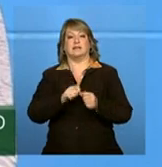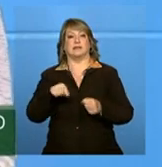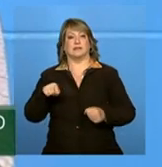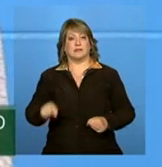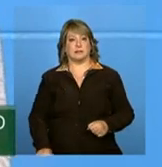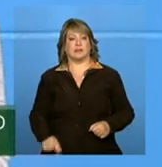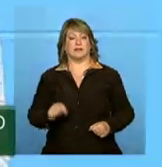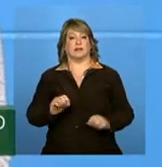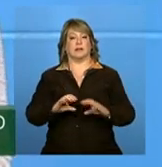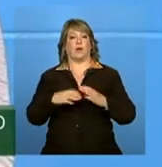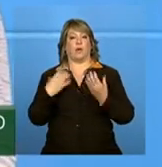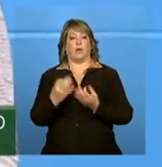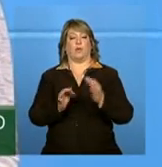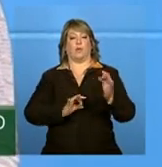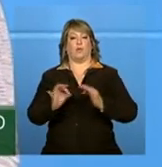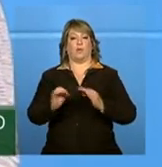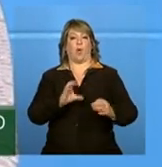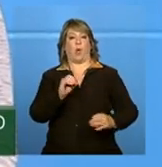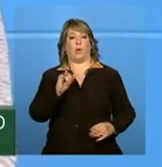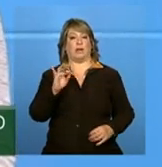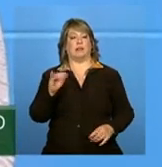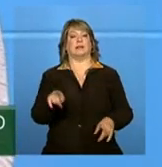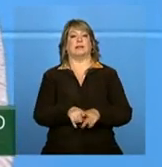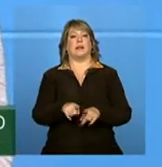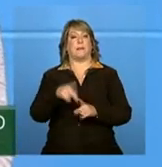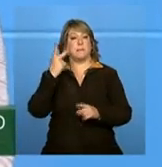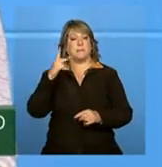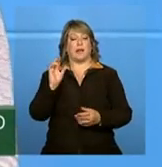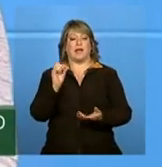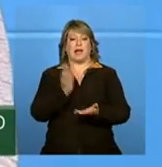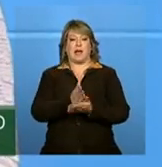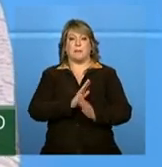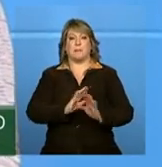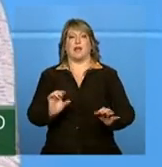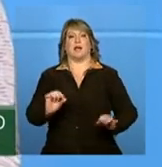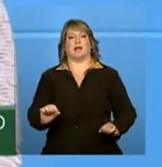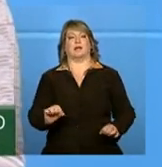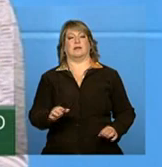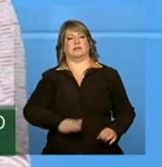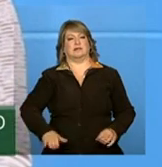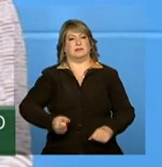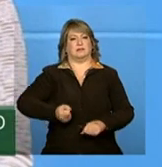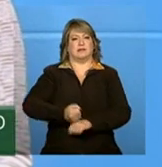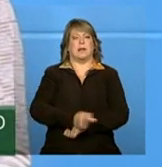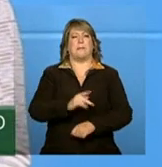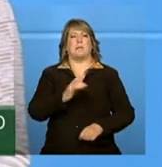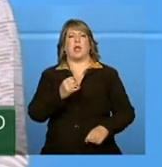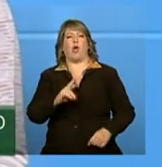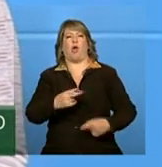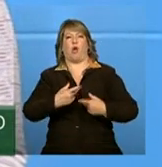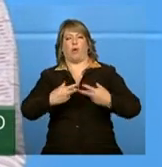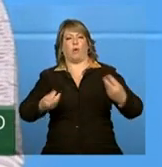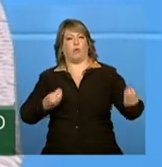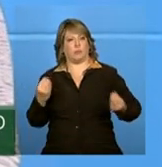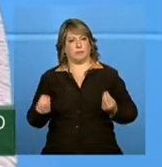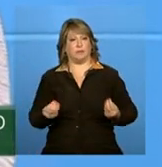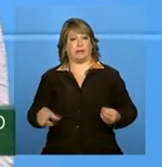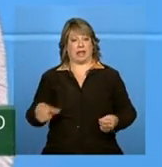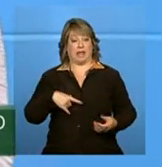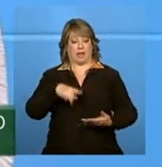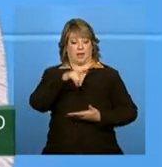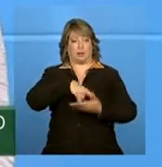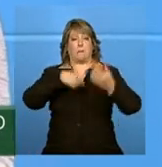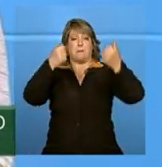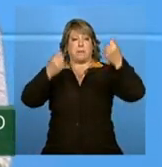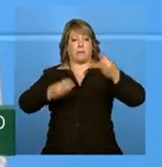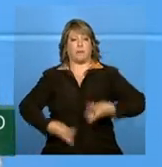sobre a idade mínima para o trabalho e também a Convenção para a erradicação das piores formas do trabalho infantil. O relatório da OIT mais